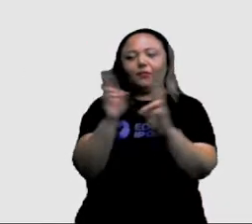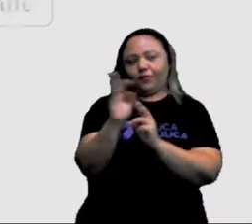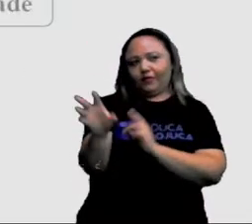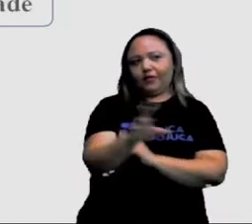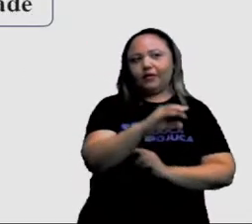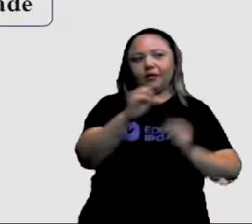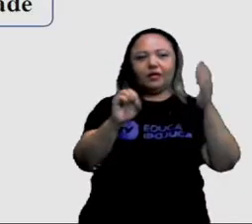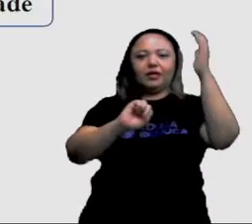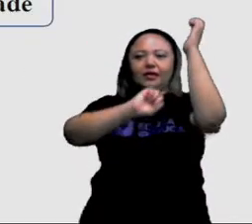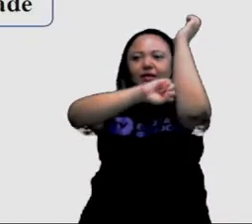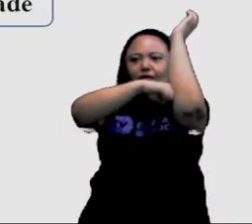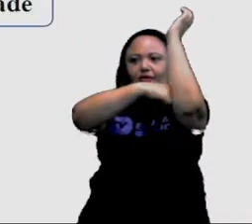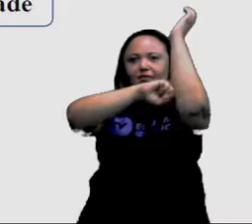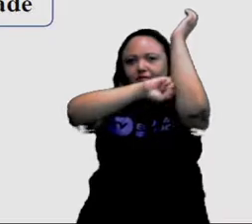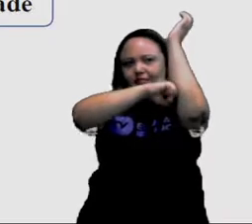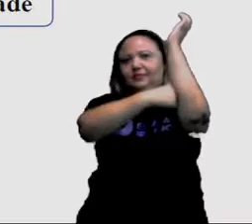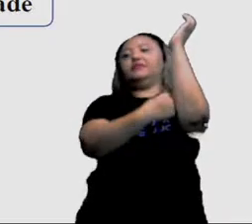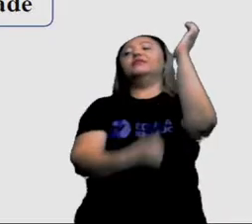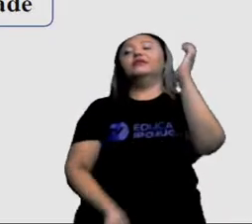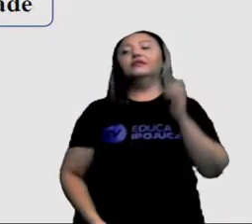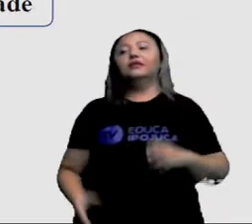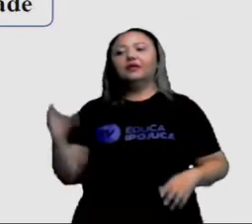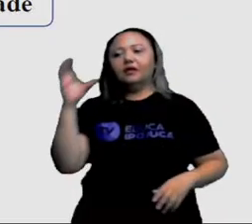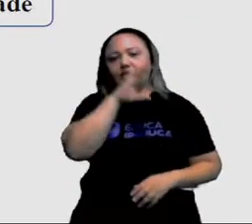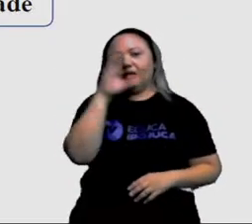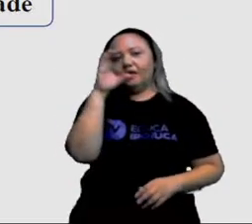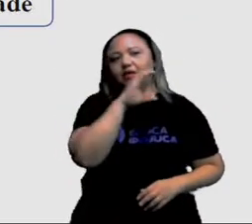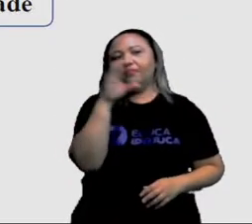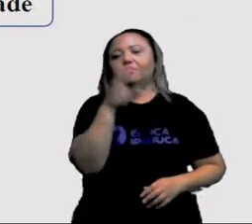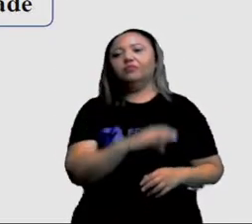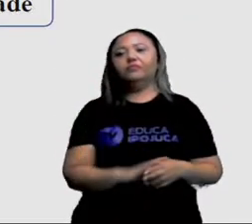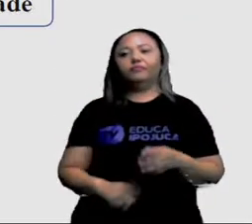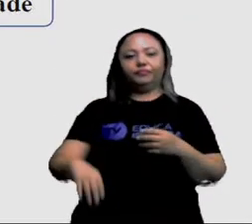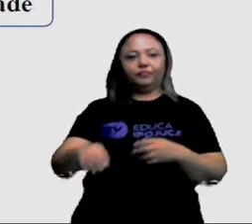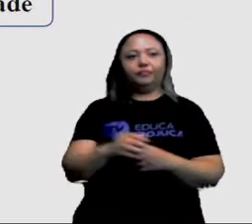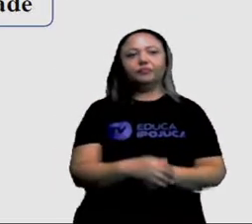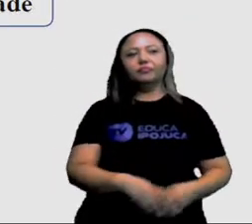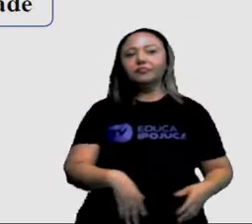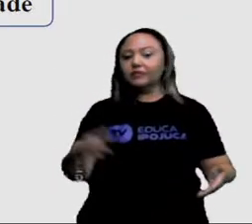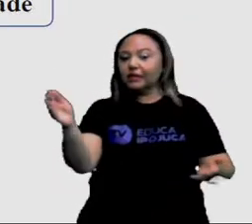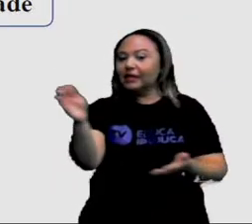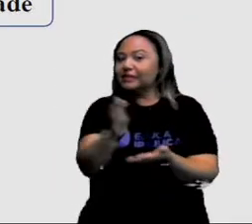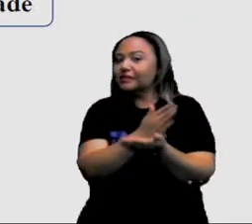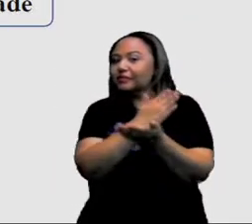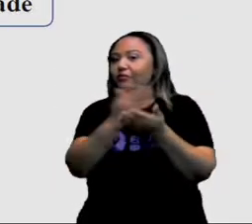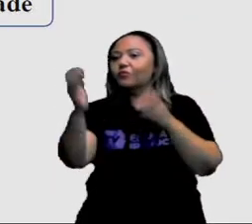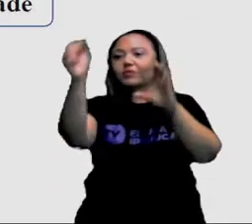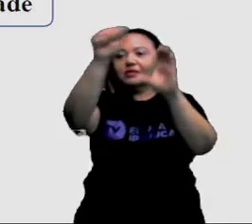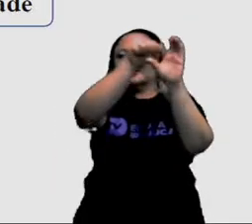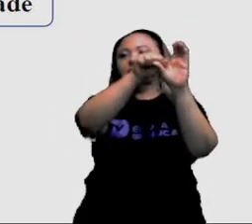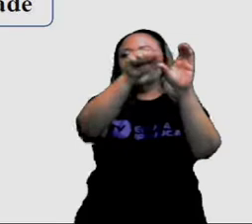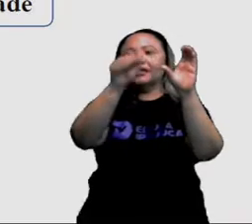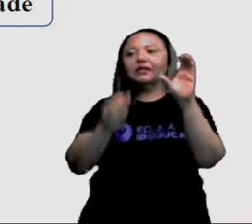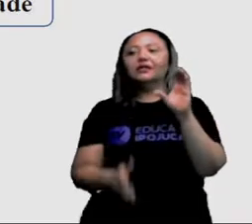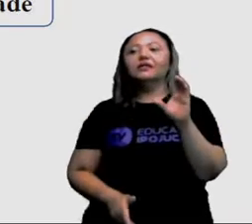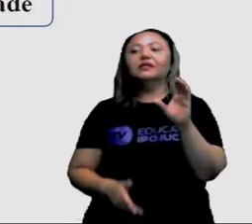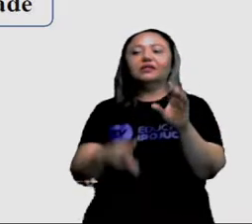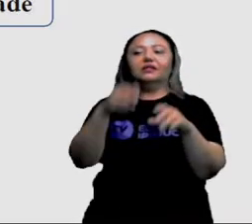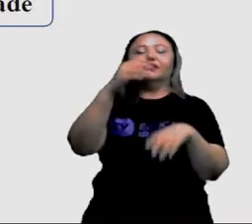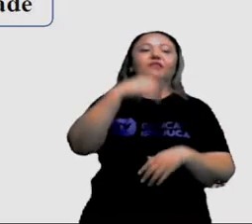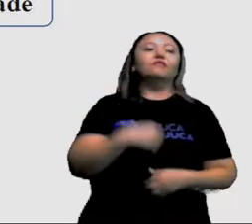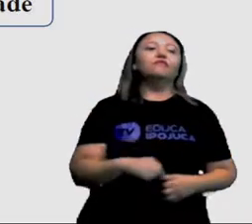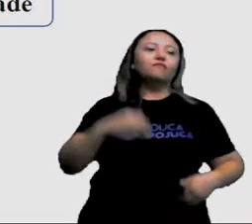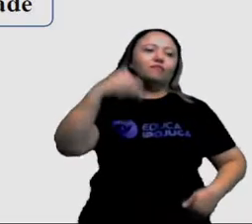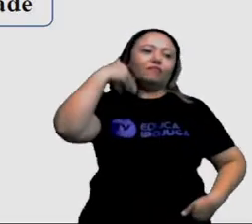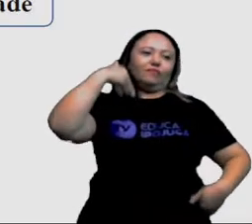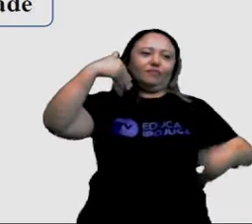a agilidade e a flexibilidade. Essas são as capacidades físicas inerentes ao nosso corpo